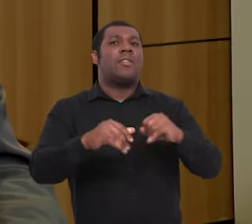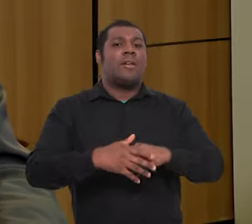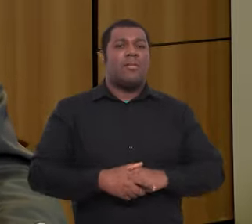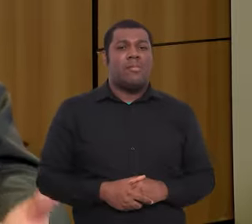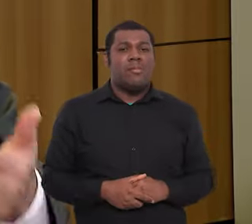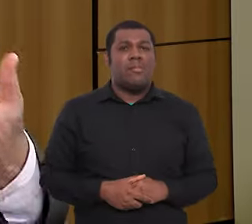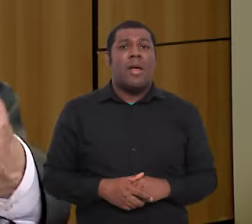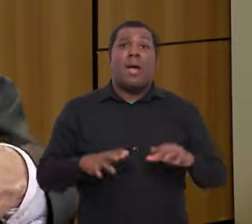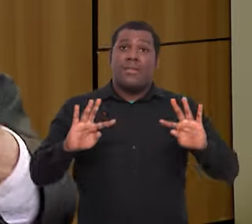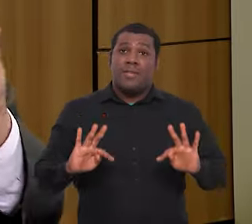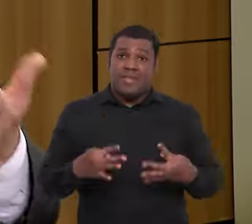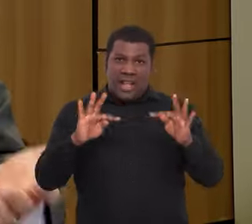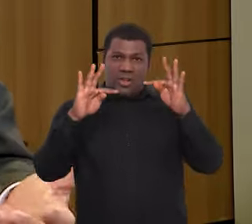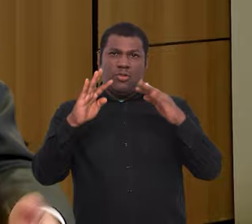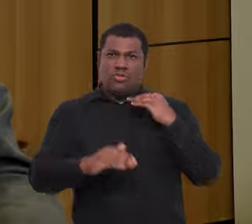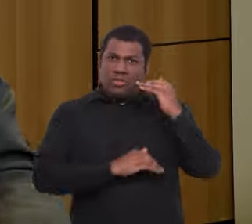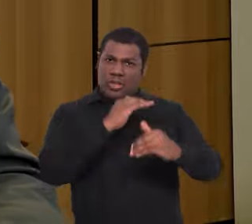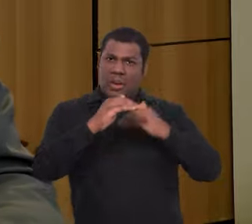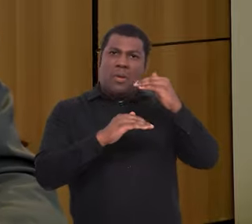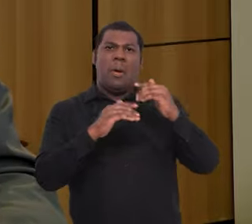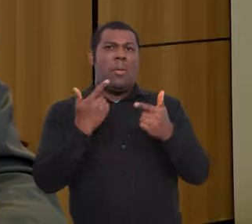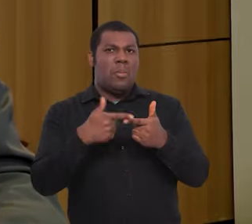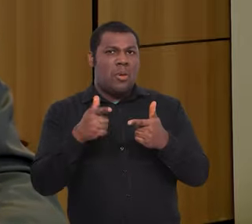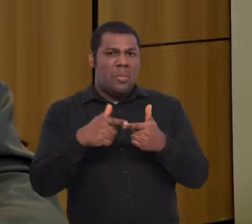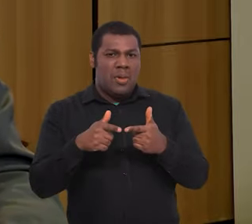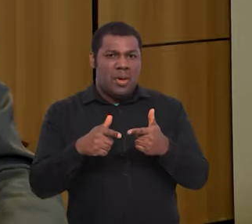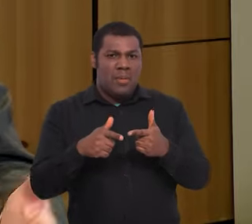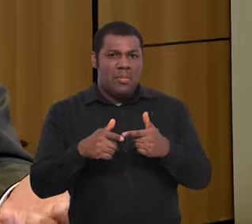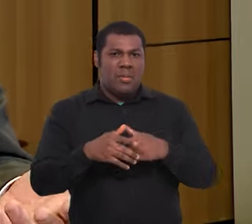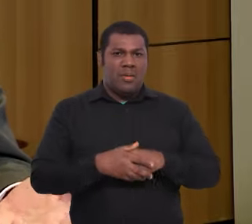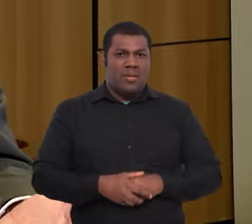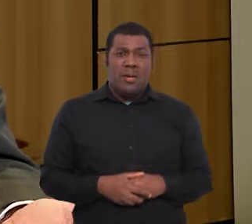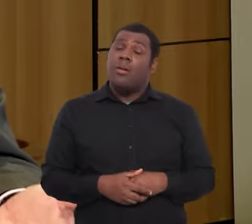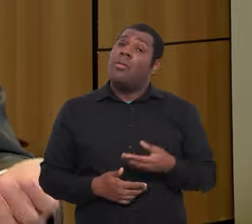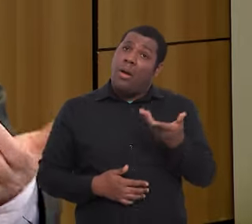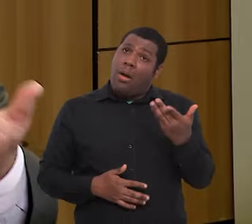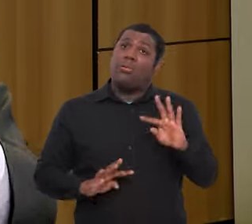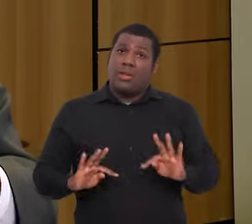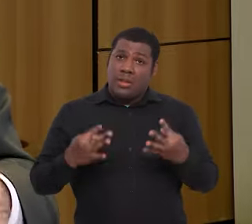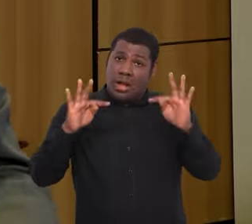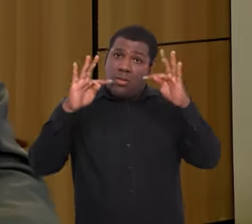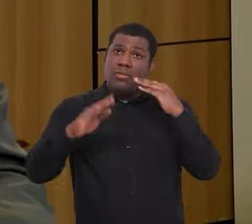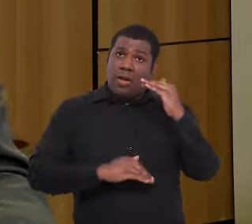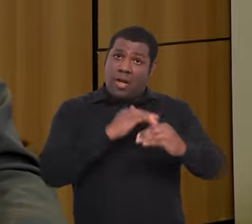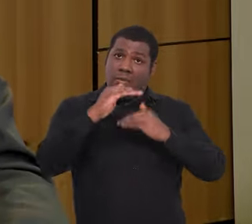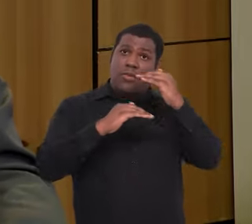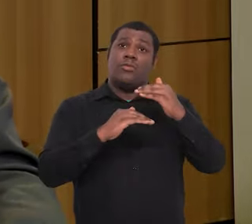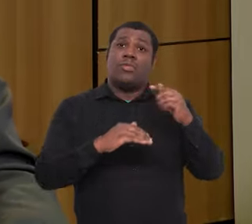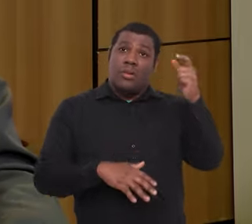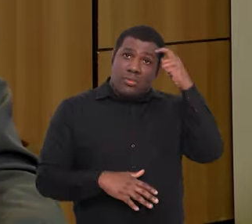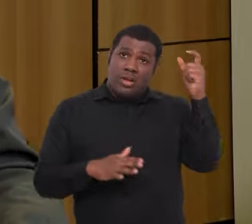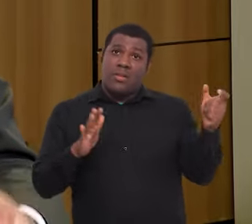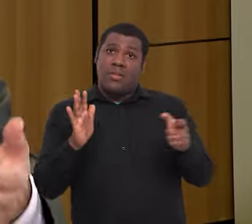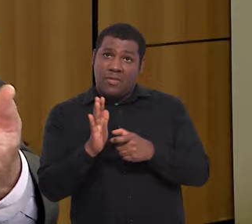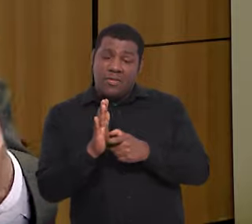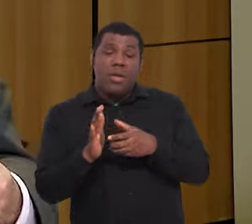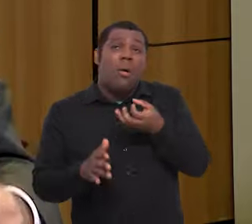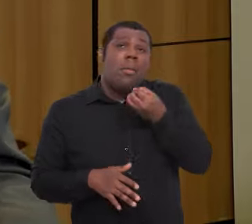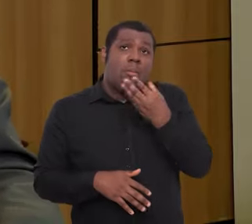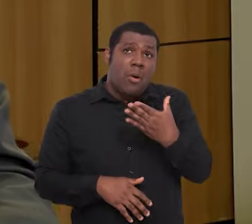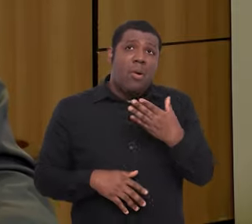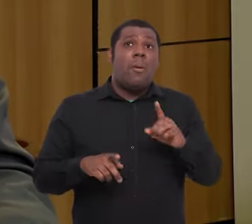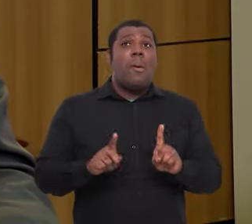problema não é a evolução tecnológica isso sempre é muito bem-vindo o problema é quando essa